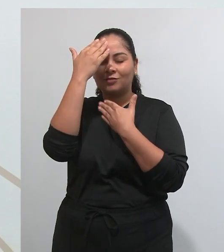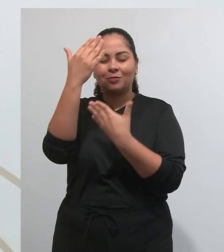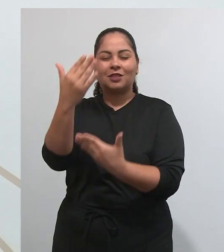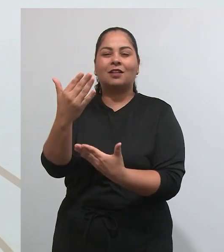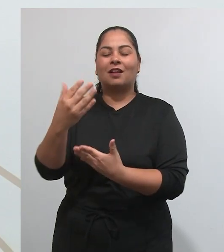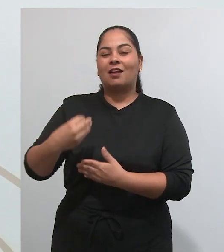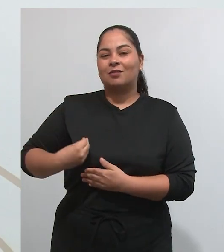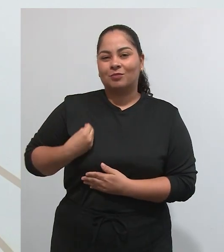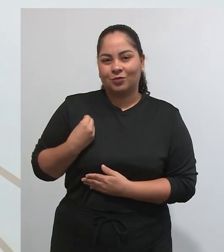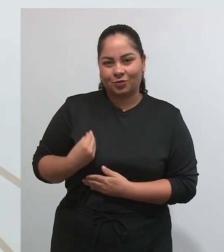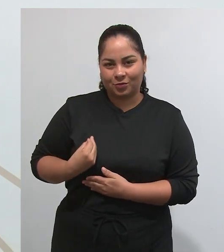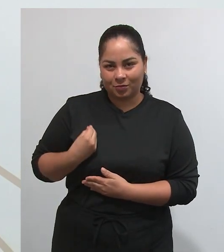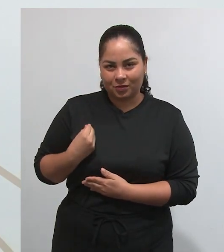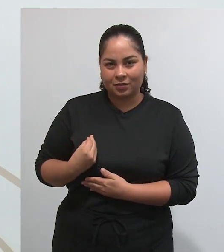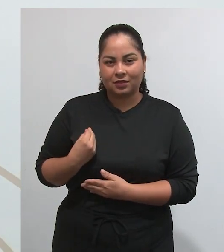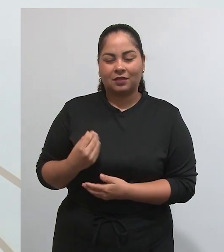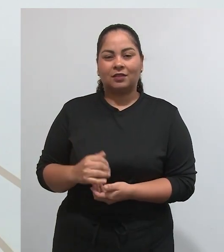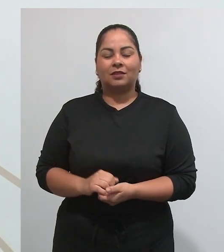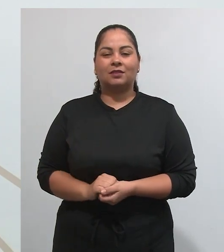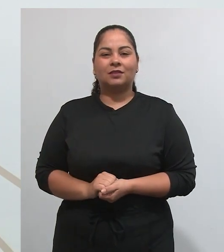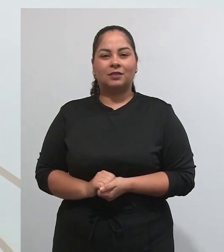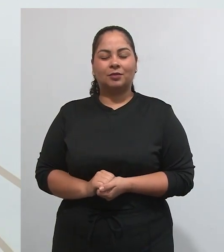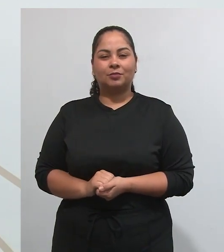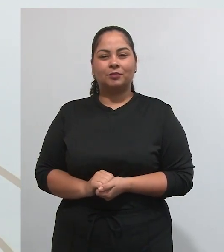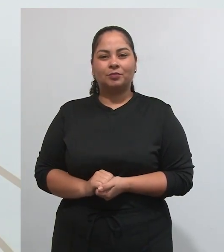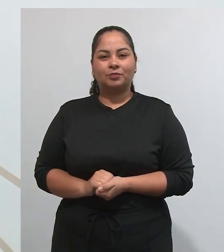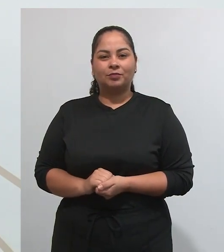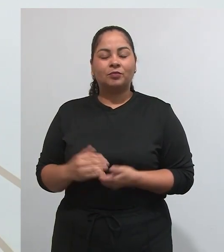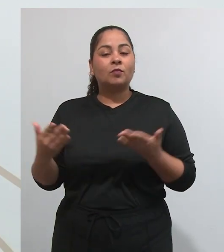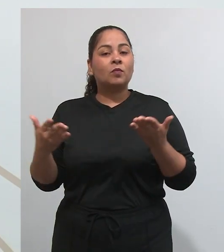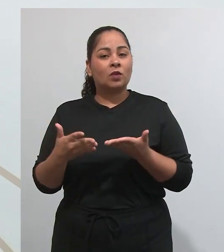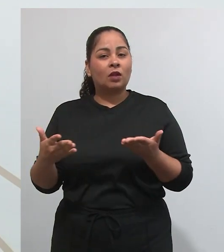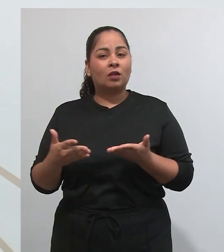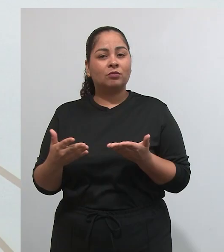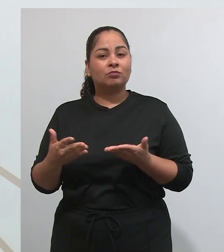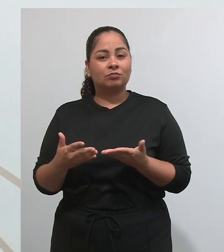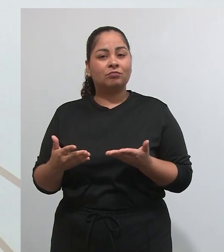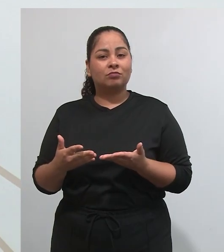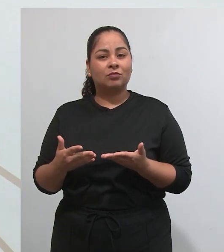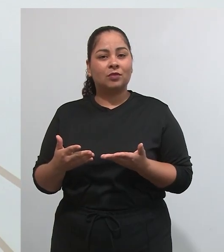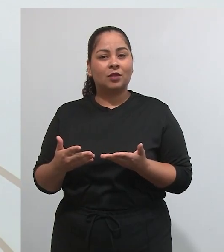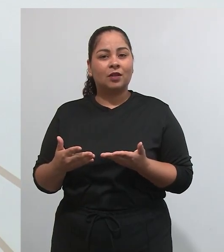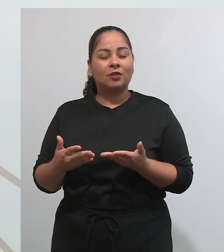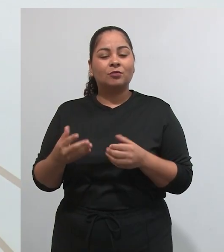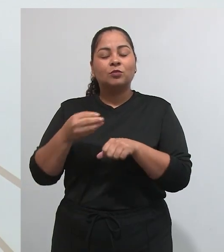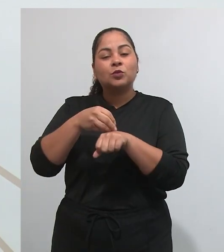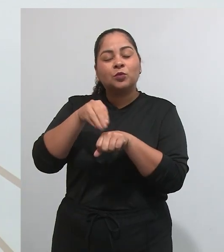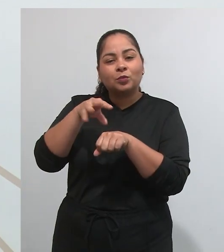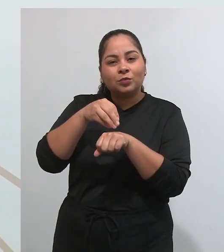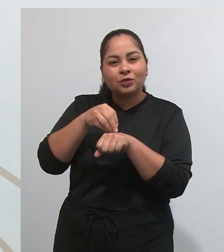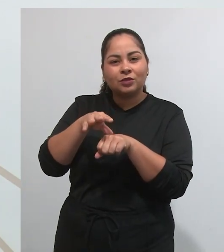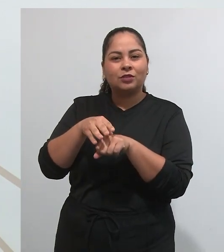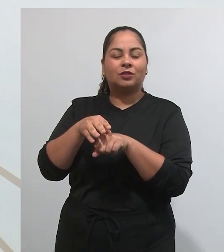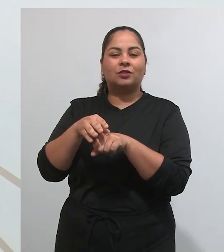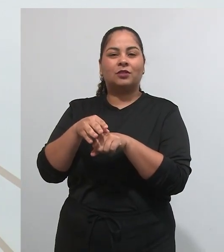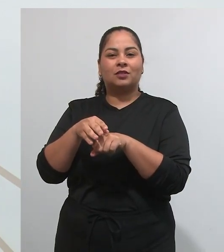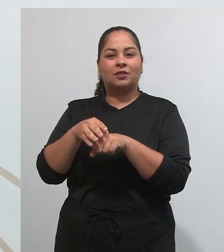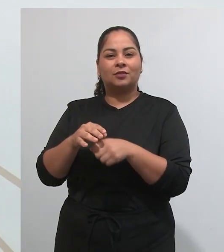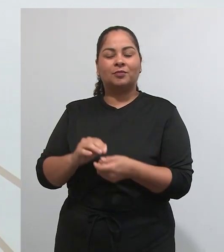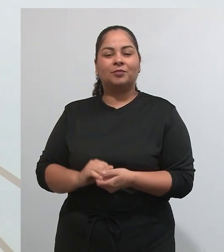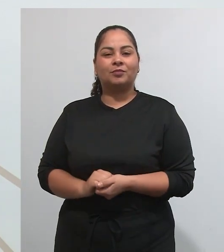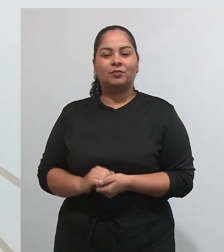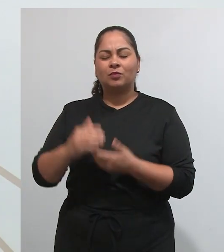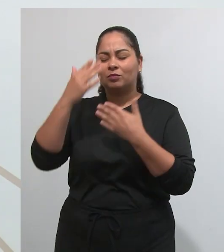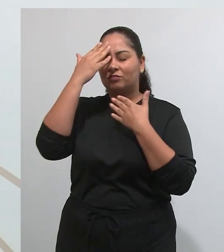Agradeço enormemente a sua participação, e aí suas palavras de inspiração finais aqui no